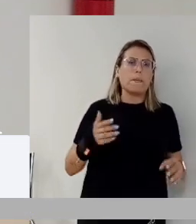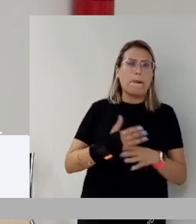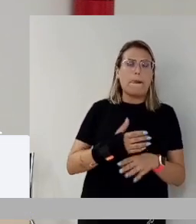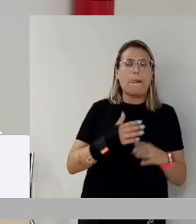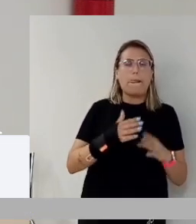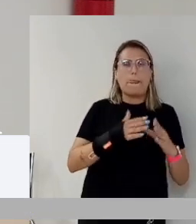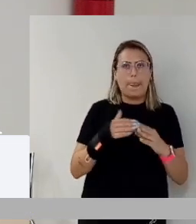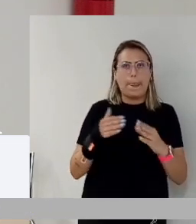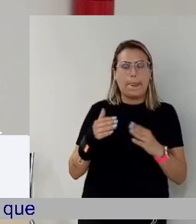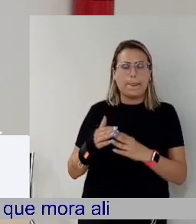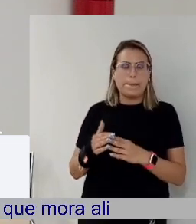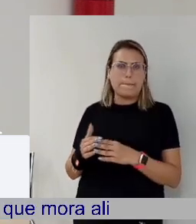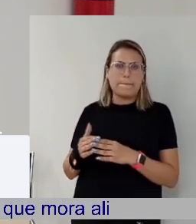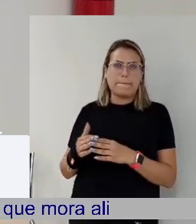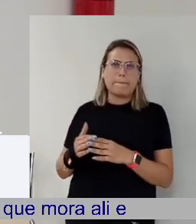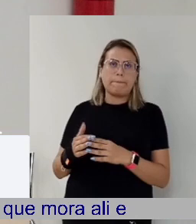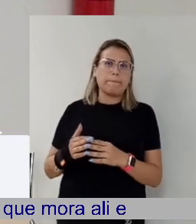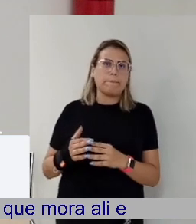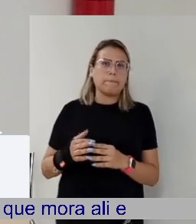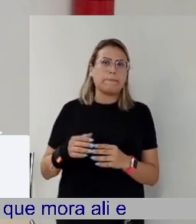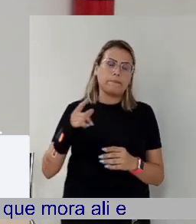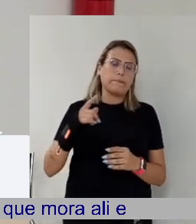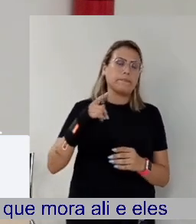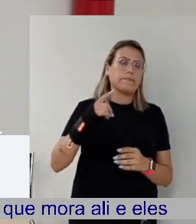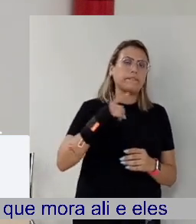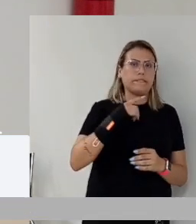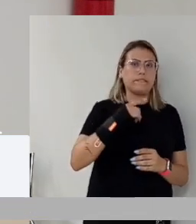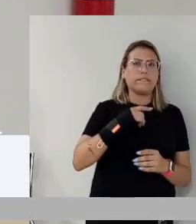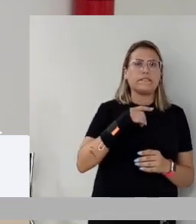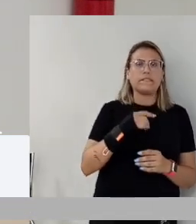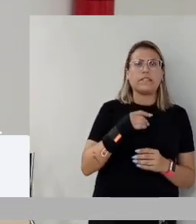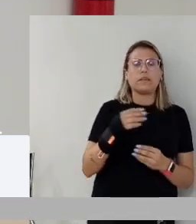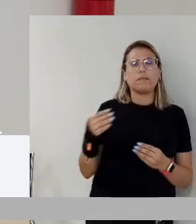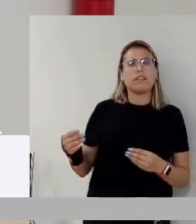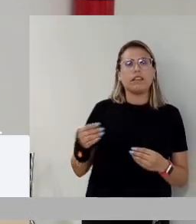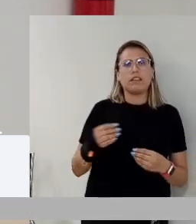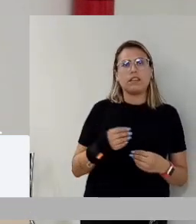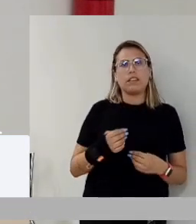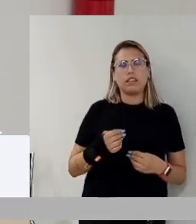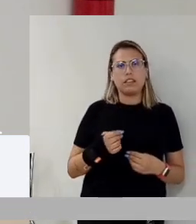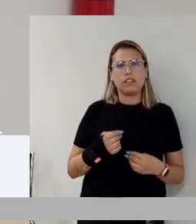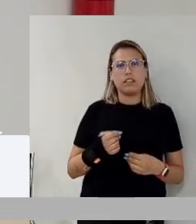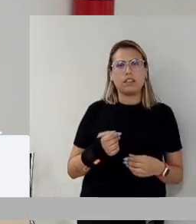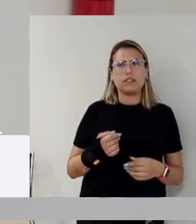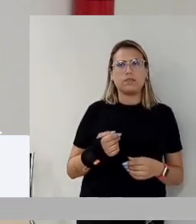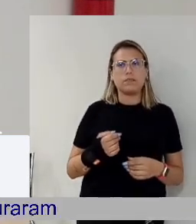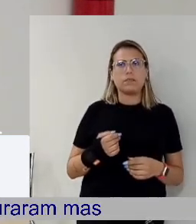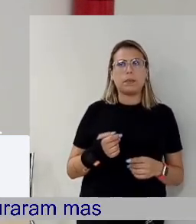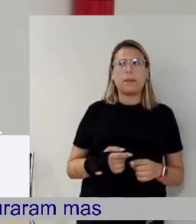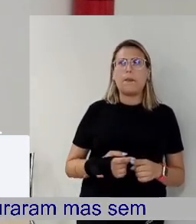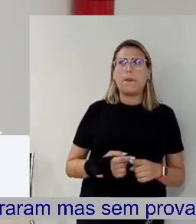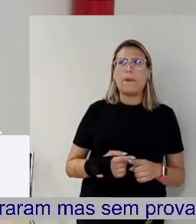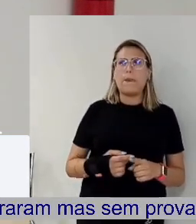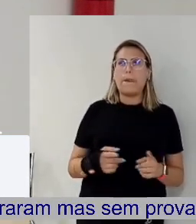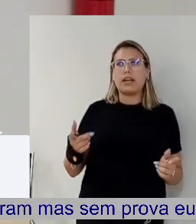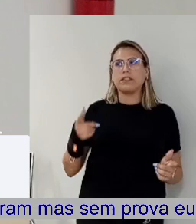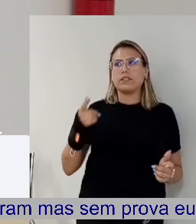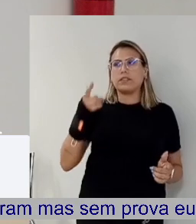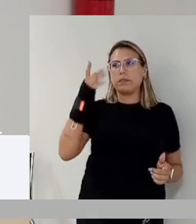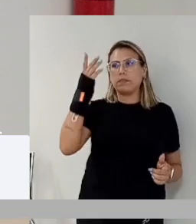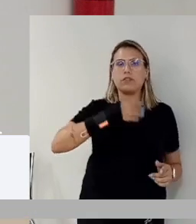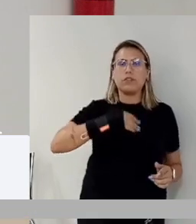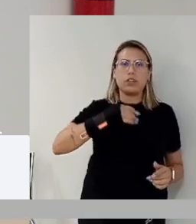moradores que moram ali e eles tentaram me entregar me ded duraram mas sem prova eu quem fui atrás